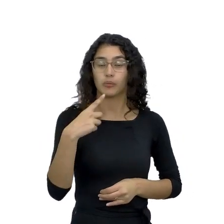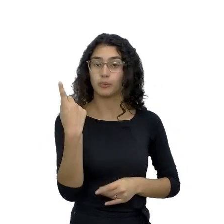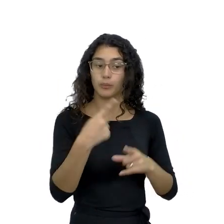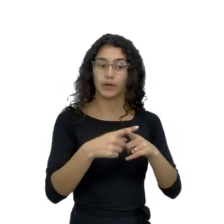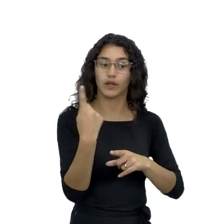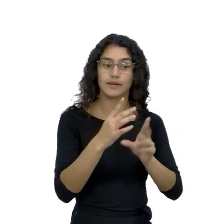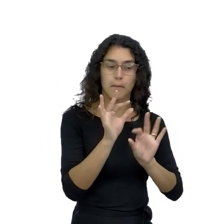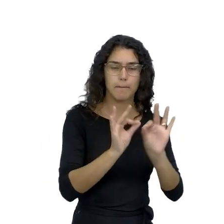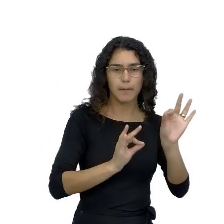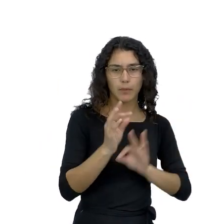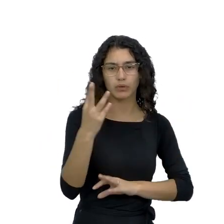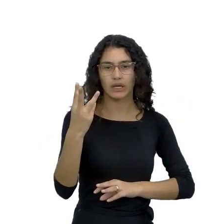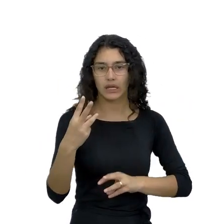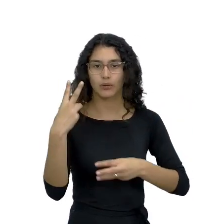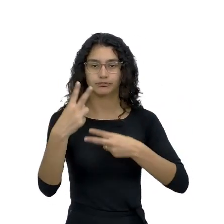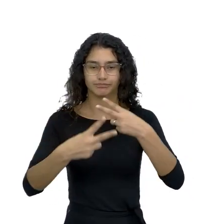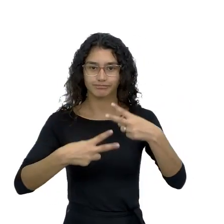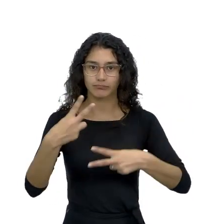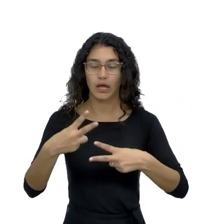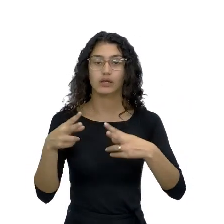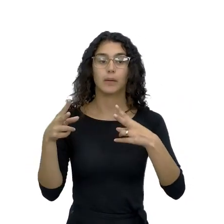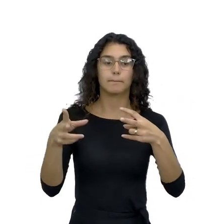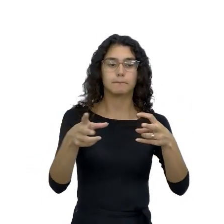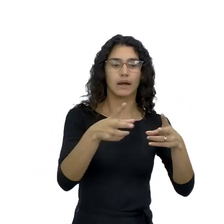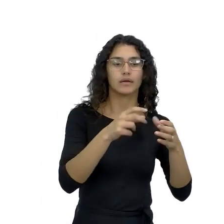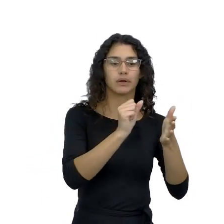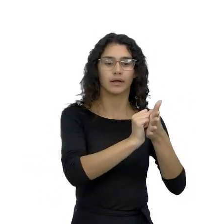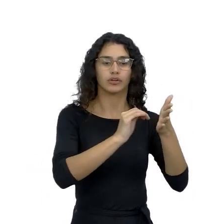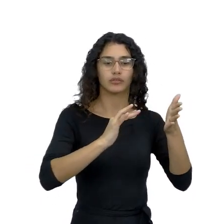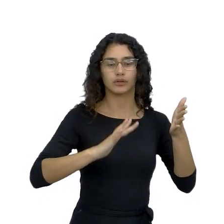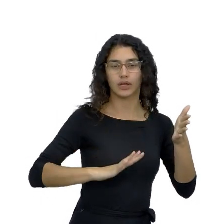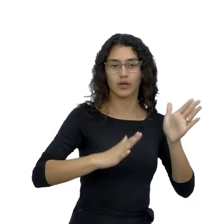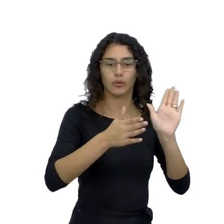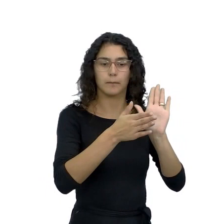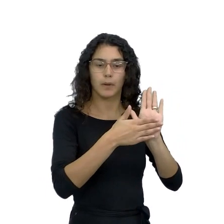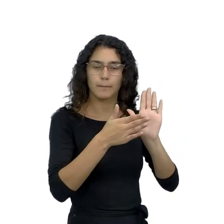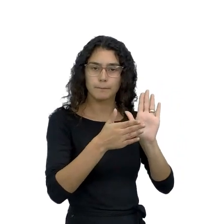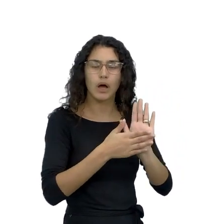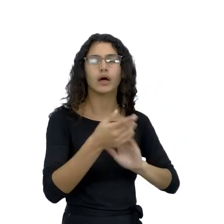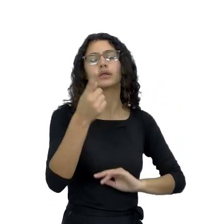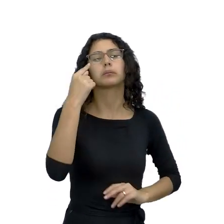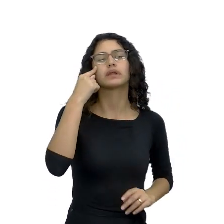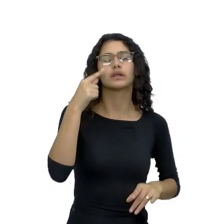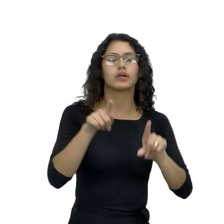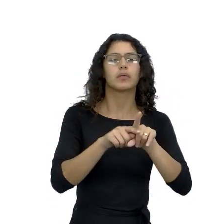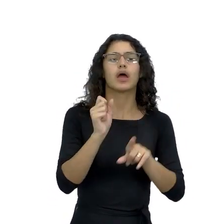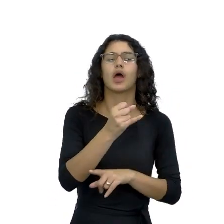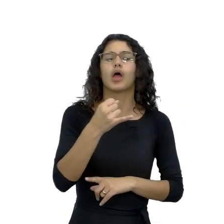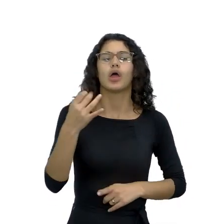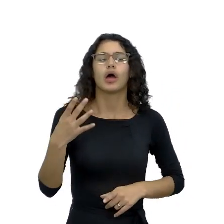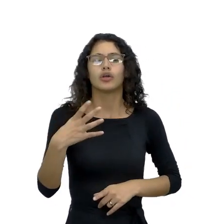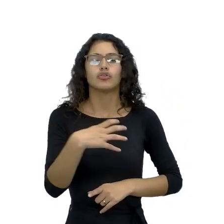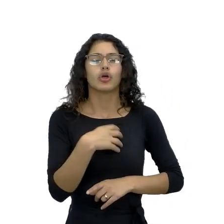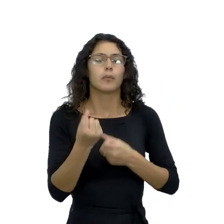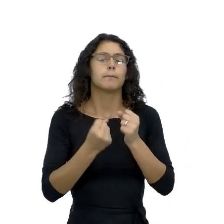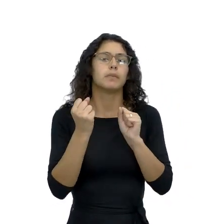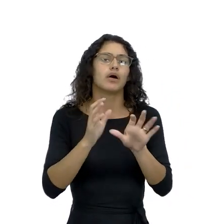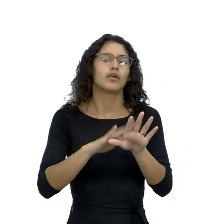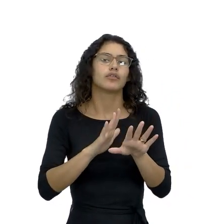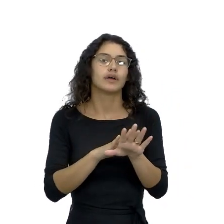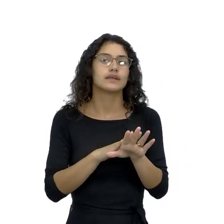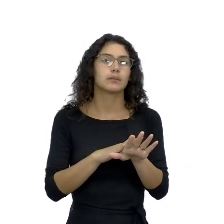o terceiro bimestre, analisar as atividades, pensando em quais abordagens